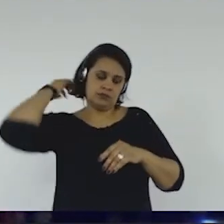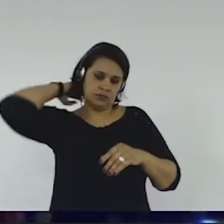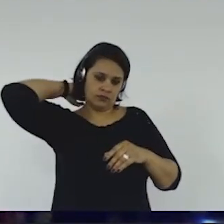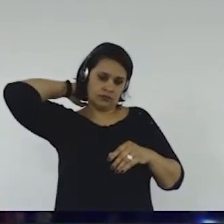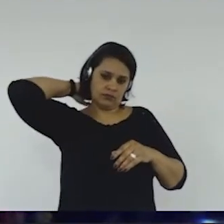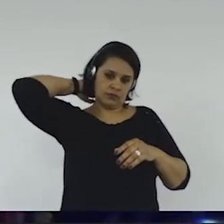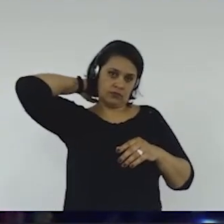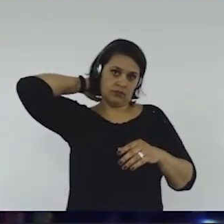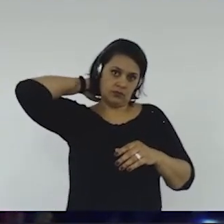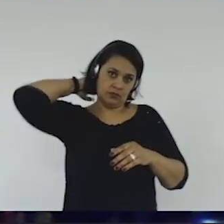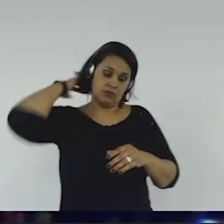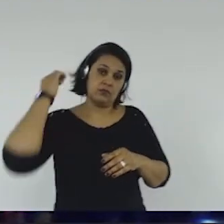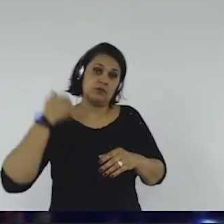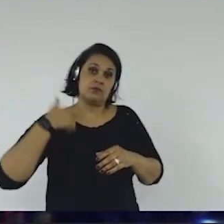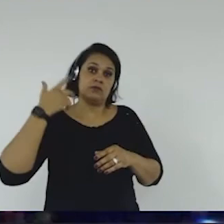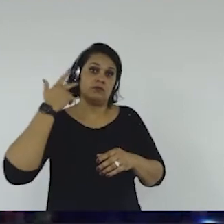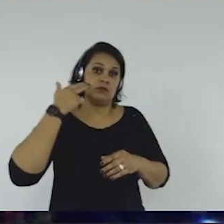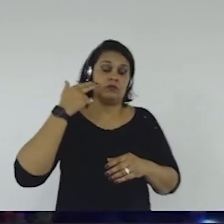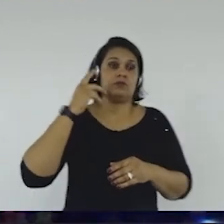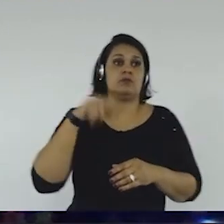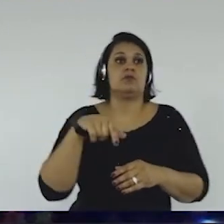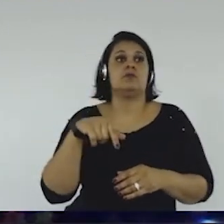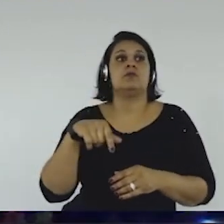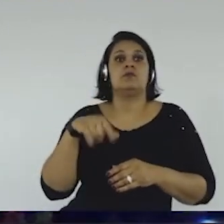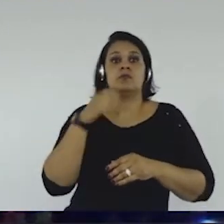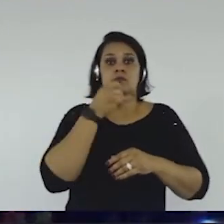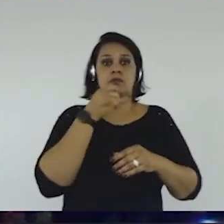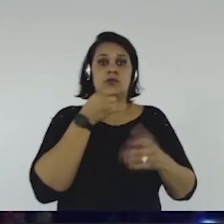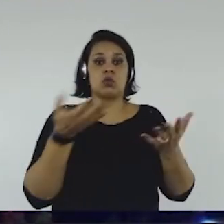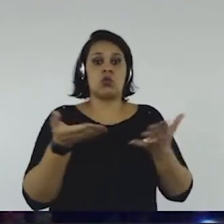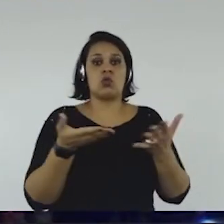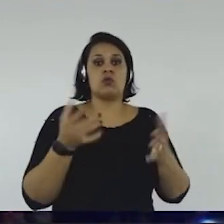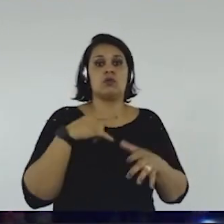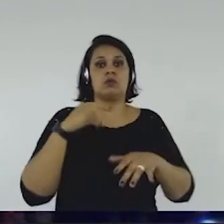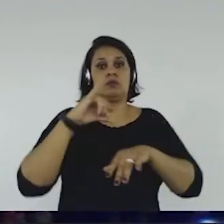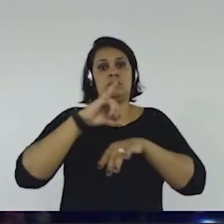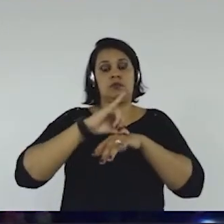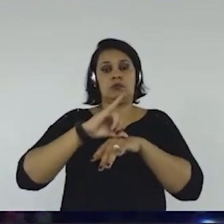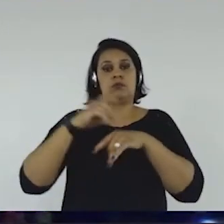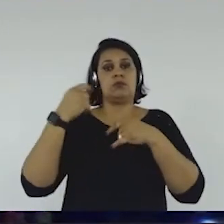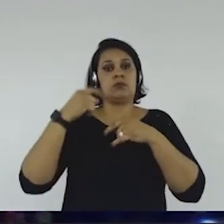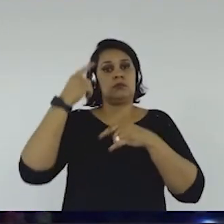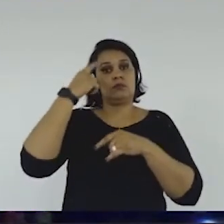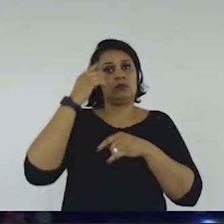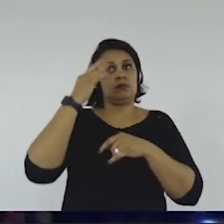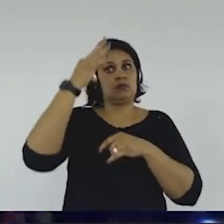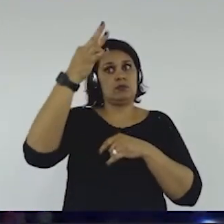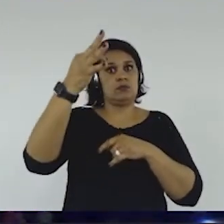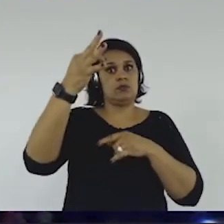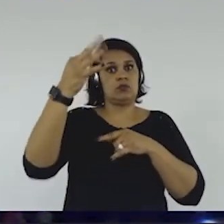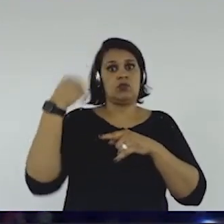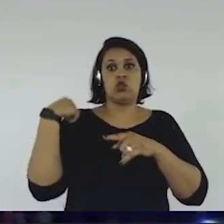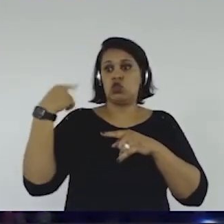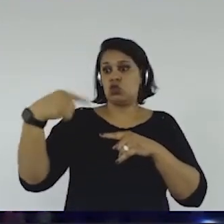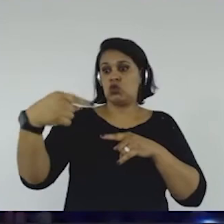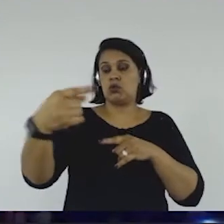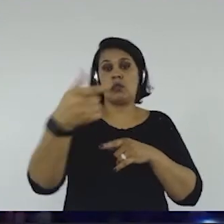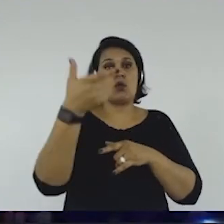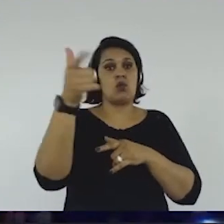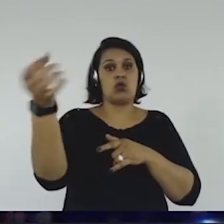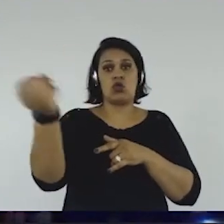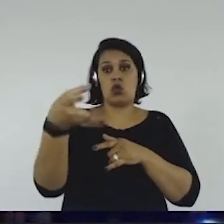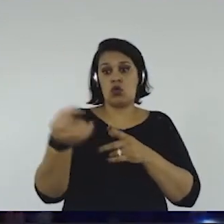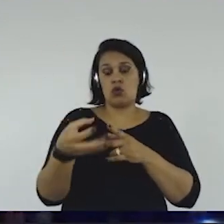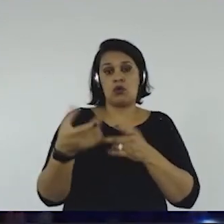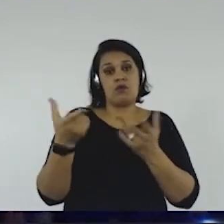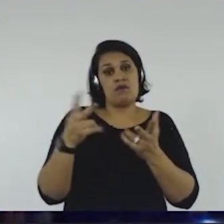que é importante também que os centros de hoje se preparem para o futuro pensando nas novas gerações. As gerações que vêm por